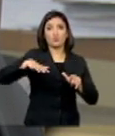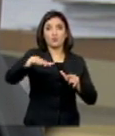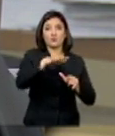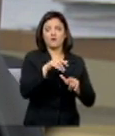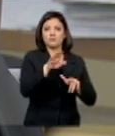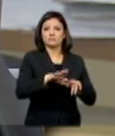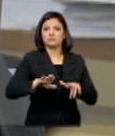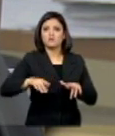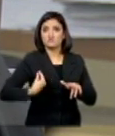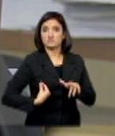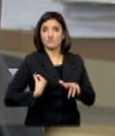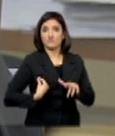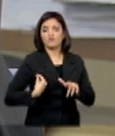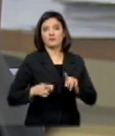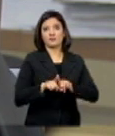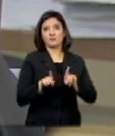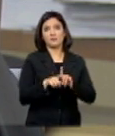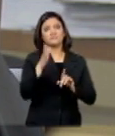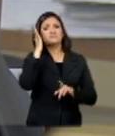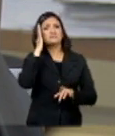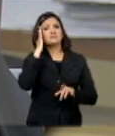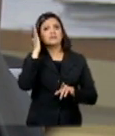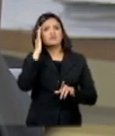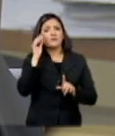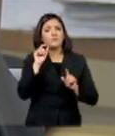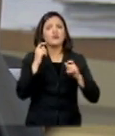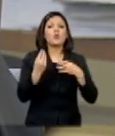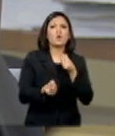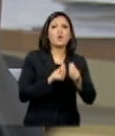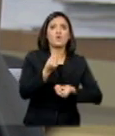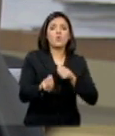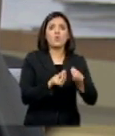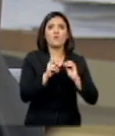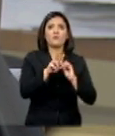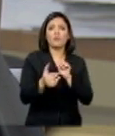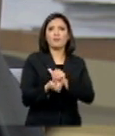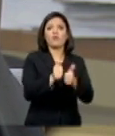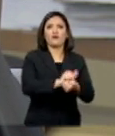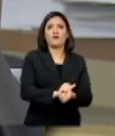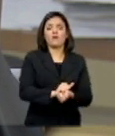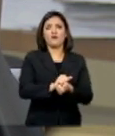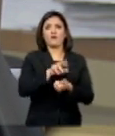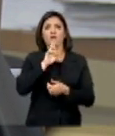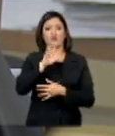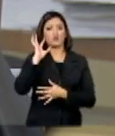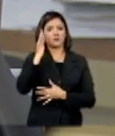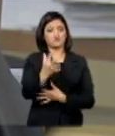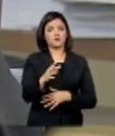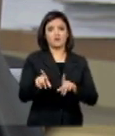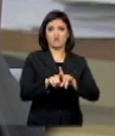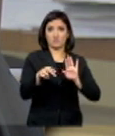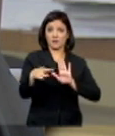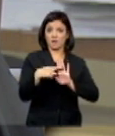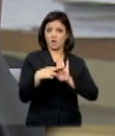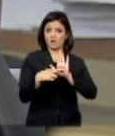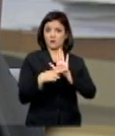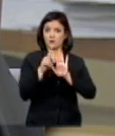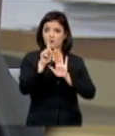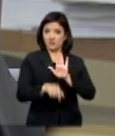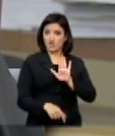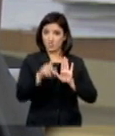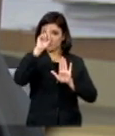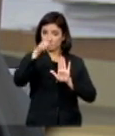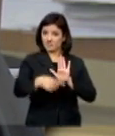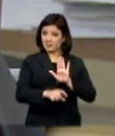a necessidade de interpretação daí extrair que a norma constitucional é formada por uma medida de ordenação expressa através